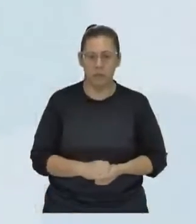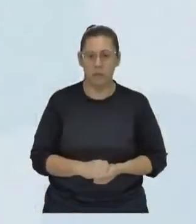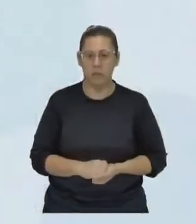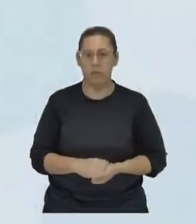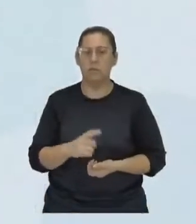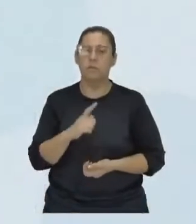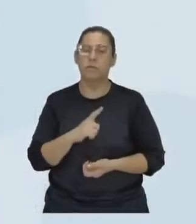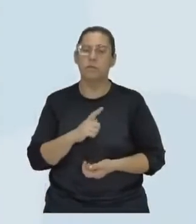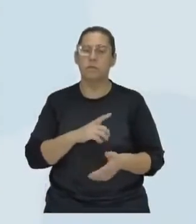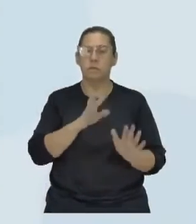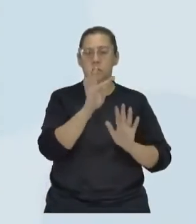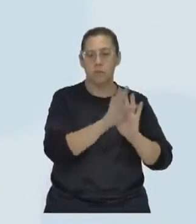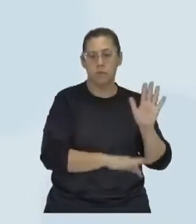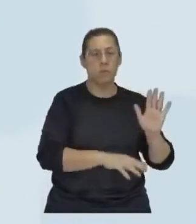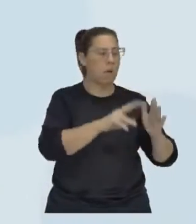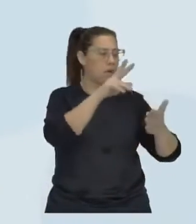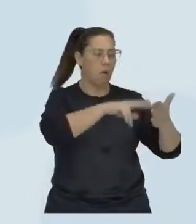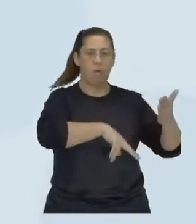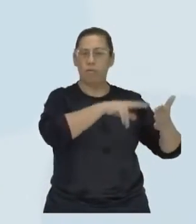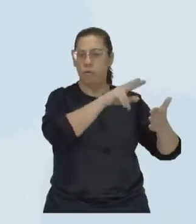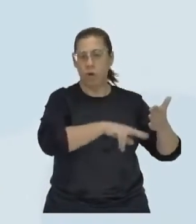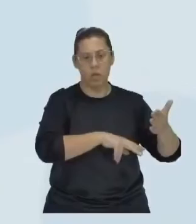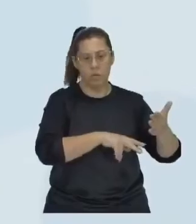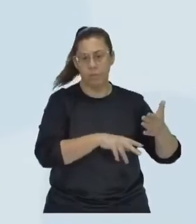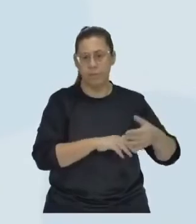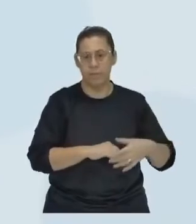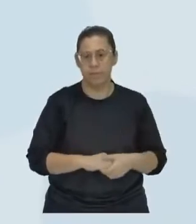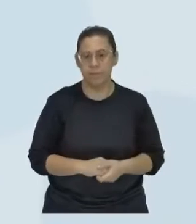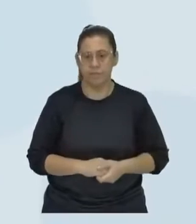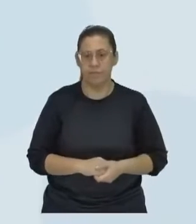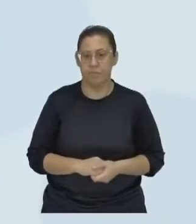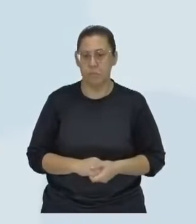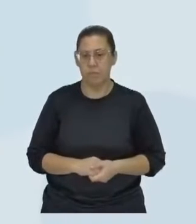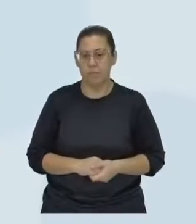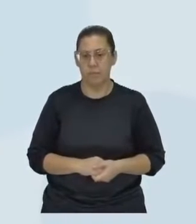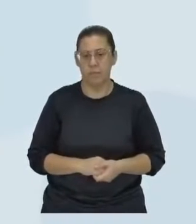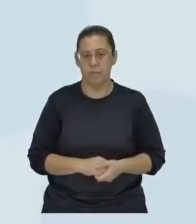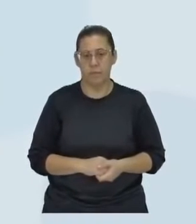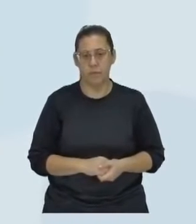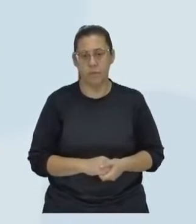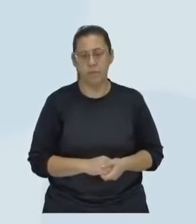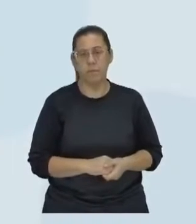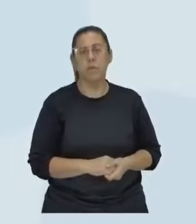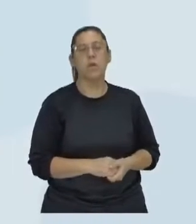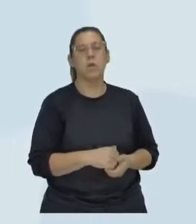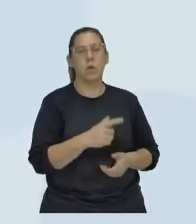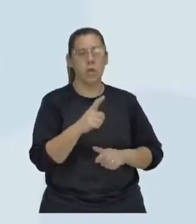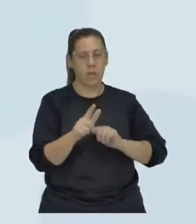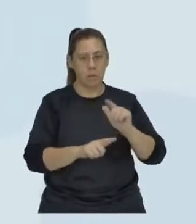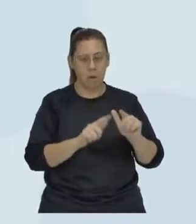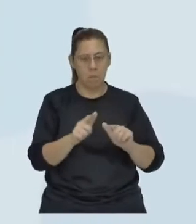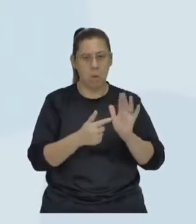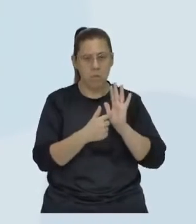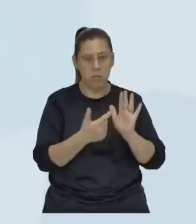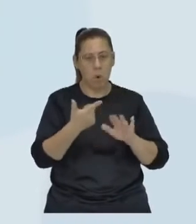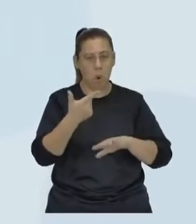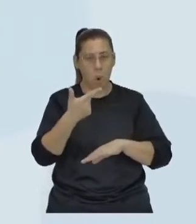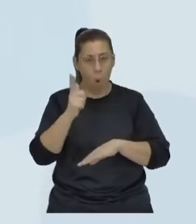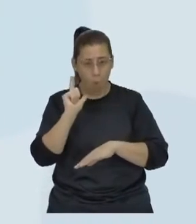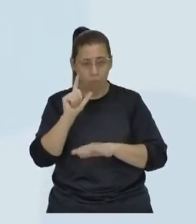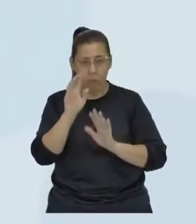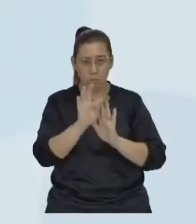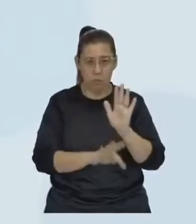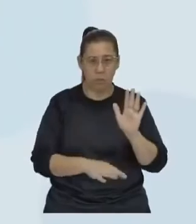temos o texto, mas eu não vou ler o texto. É o mesmo texto, ok? Que nós trabalhamos ontem. Hoje, então, é só uma questão aí